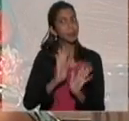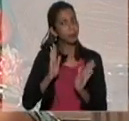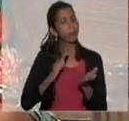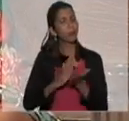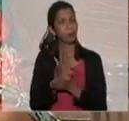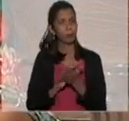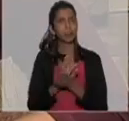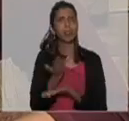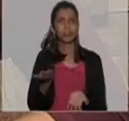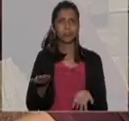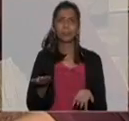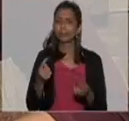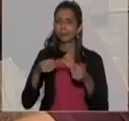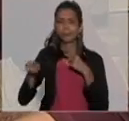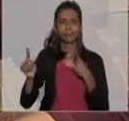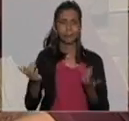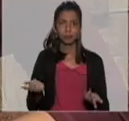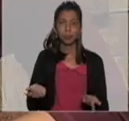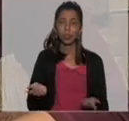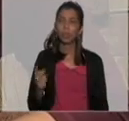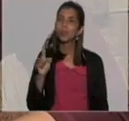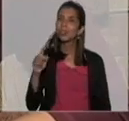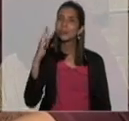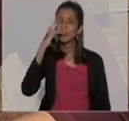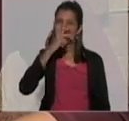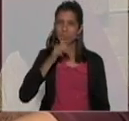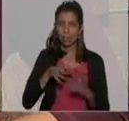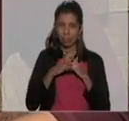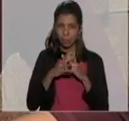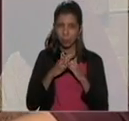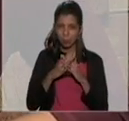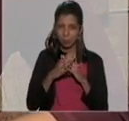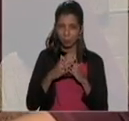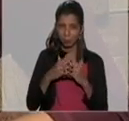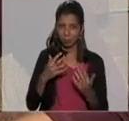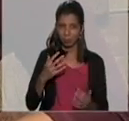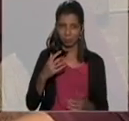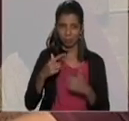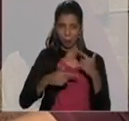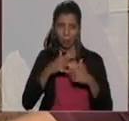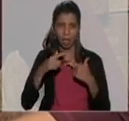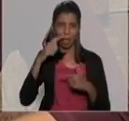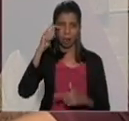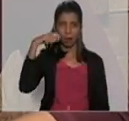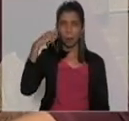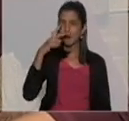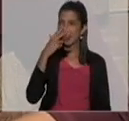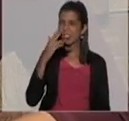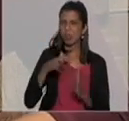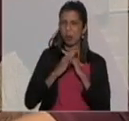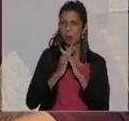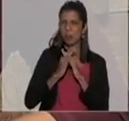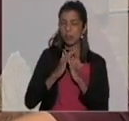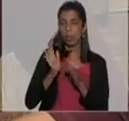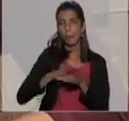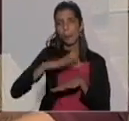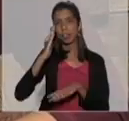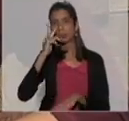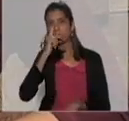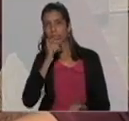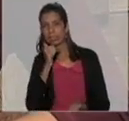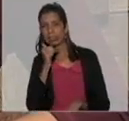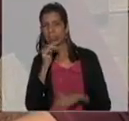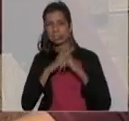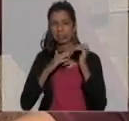incomodava Claro totalmente desconexo né E a tua beleza te atrapalhou na vida de atriz assim te confundiam assim ela é mais bonita do que